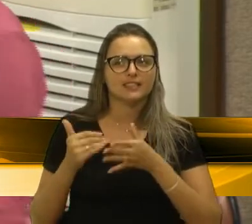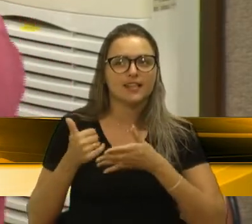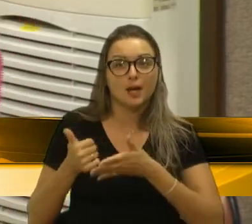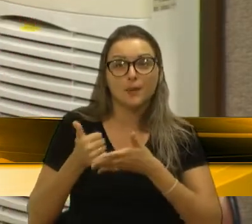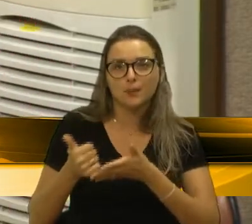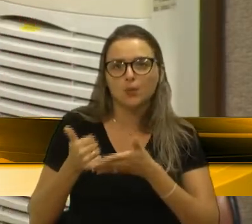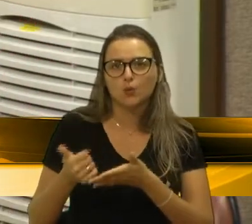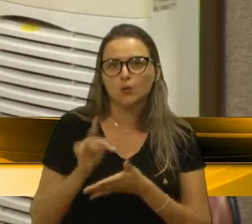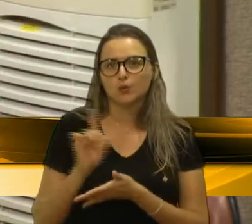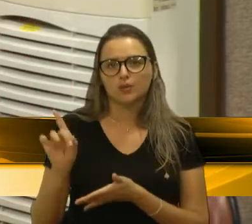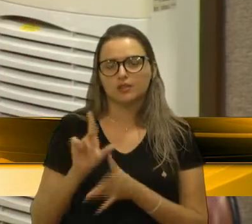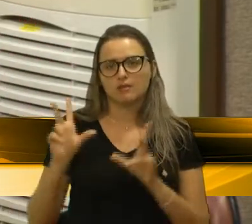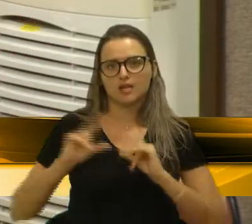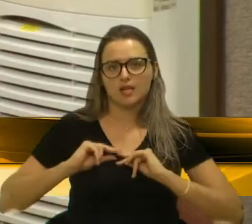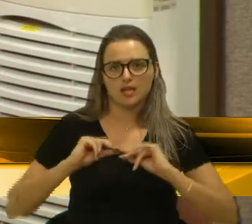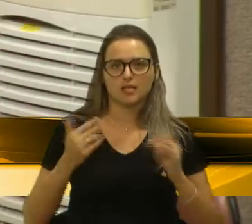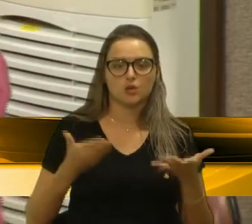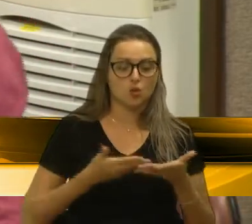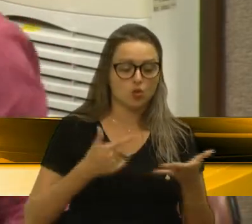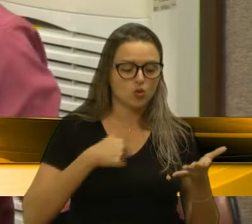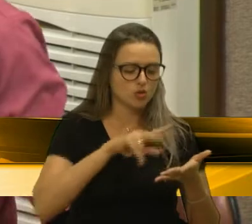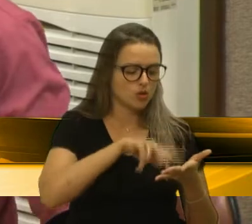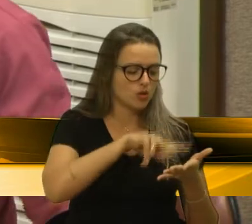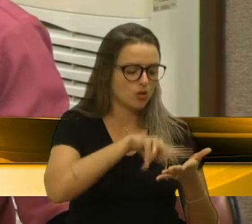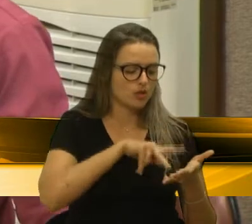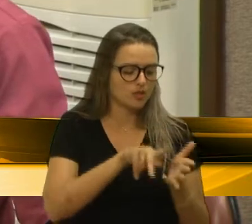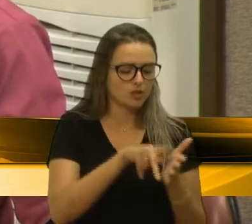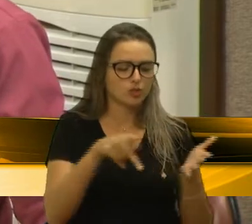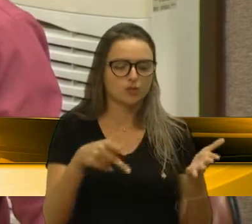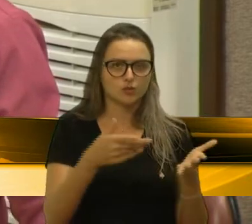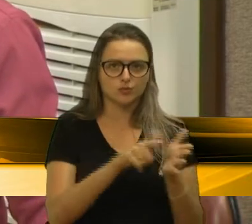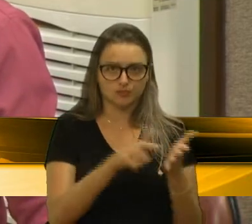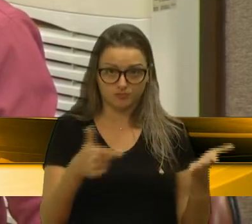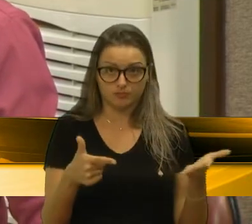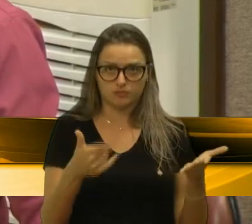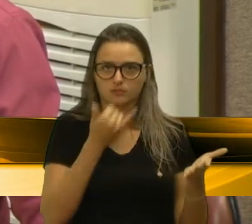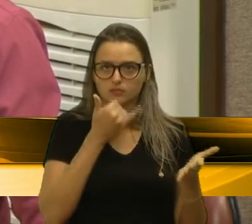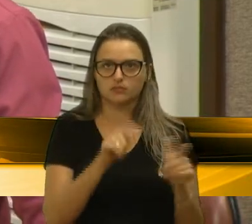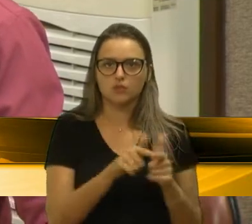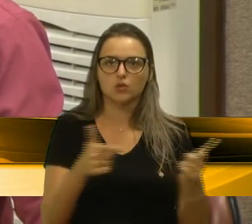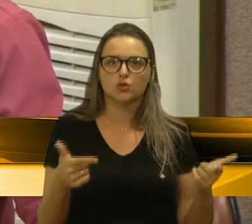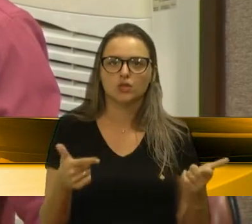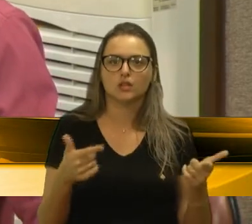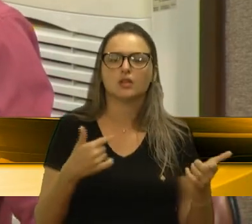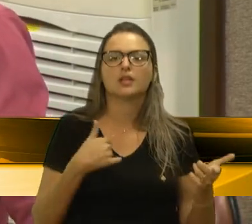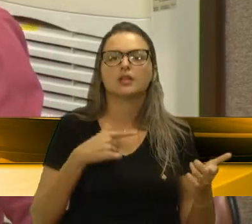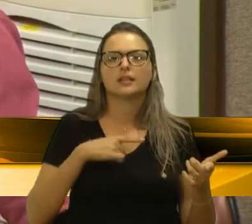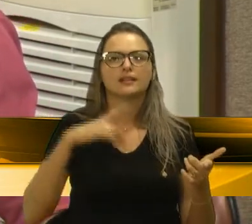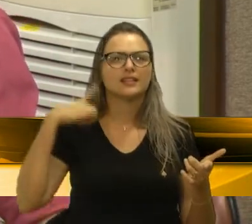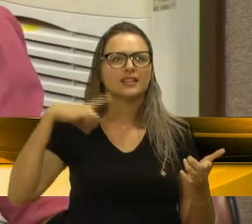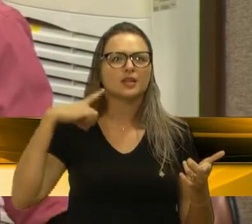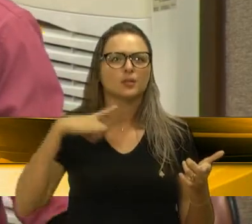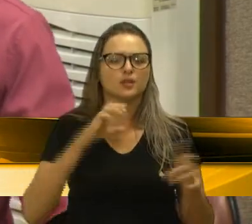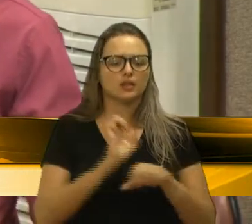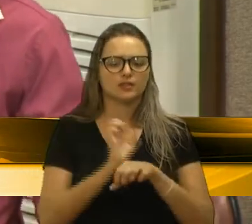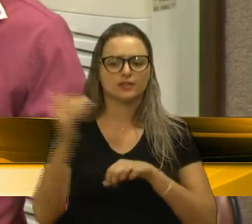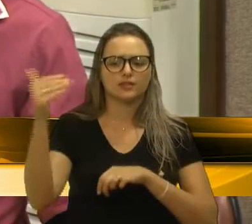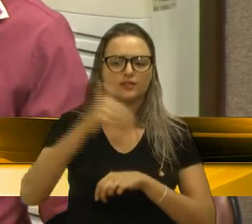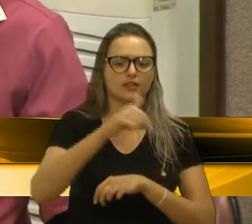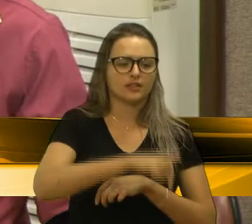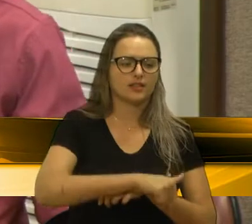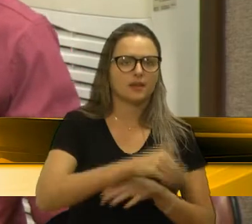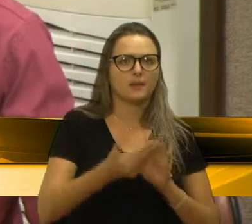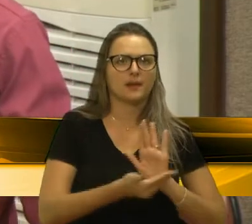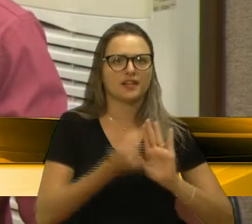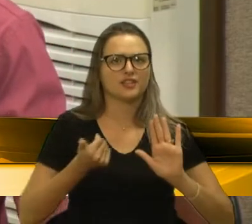também hoje lendo o jornal e escutando no rádio também aí trazer os deputados estaduais que votaram para tirar direito de